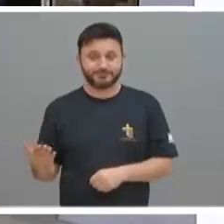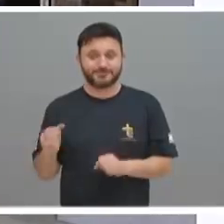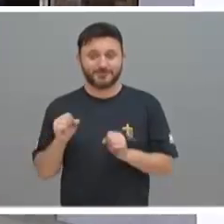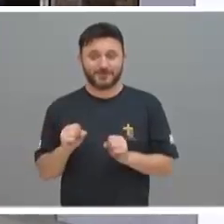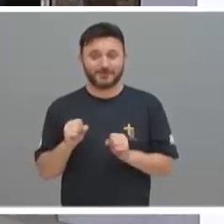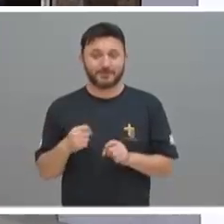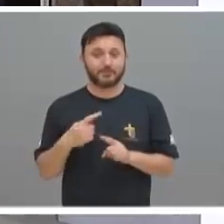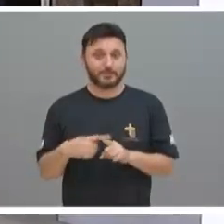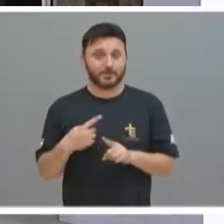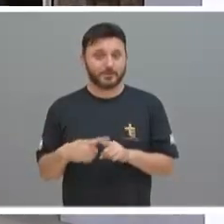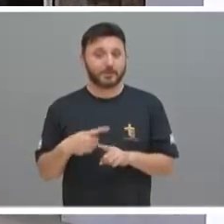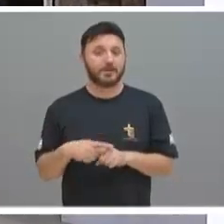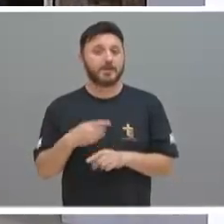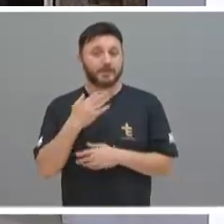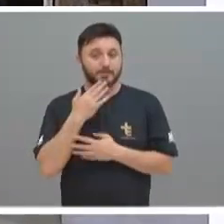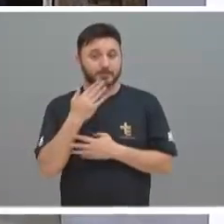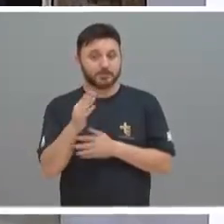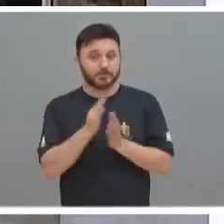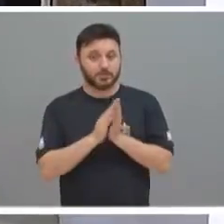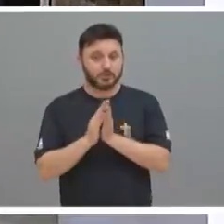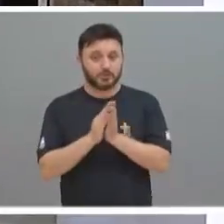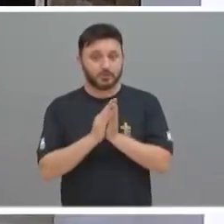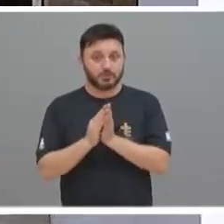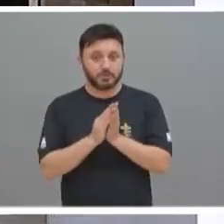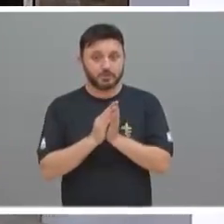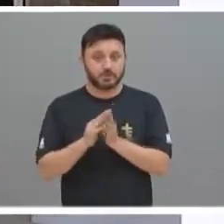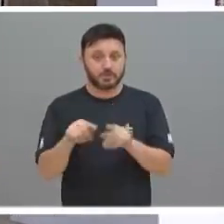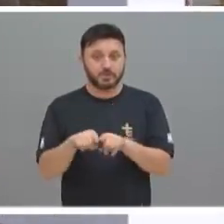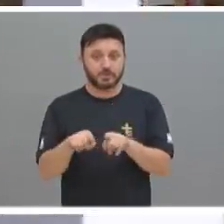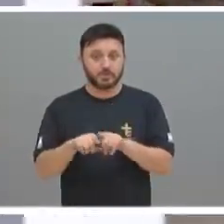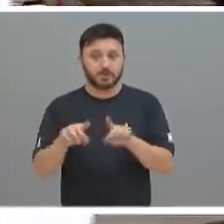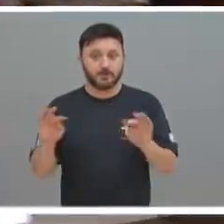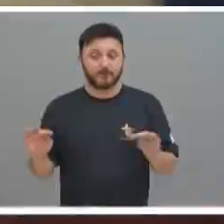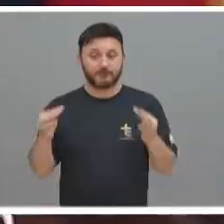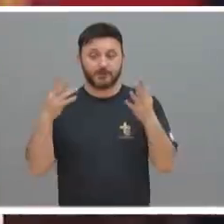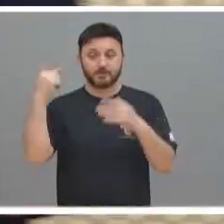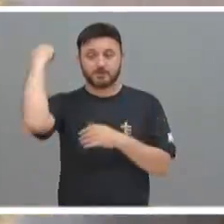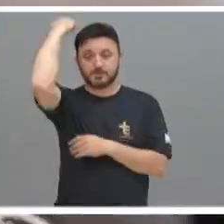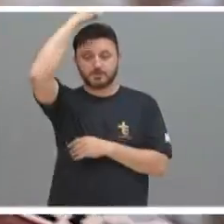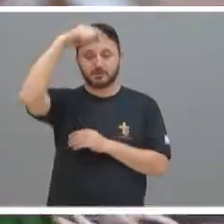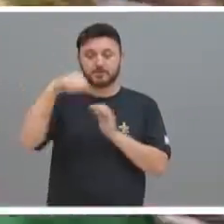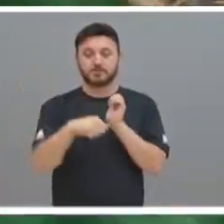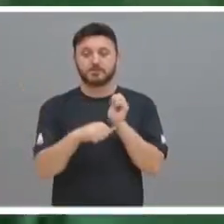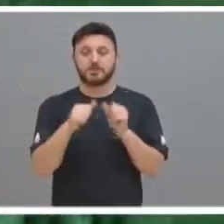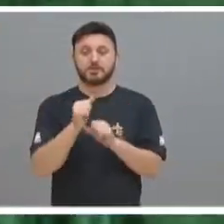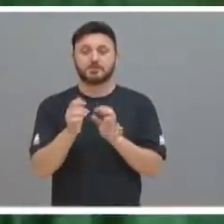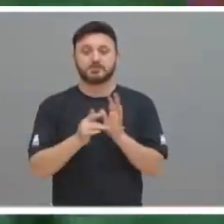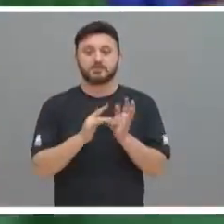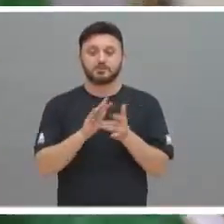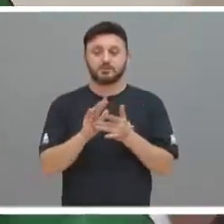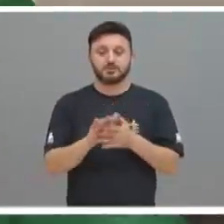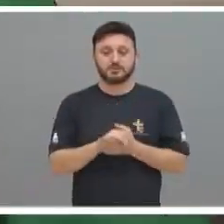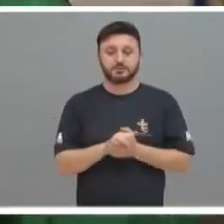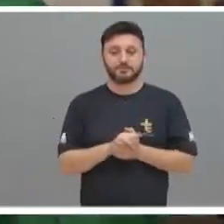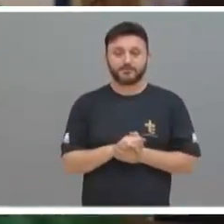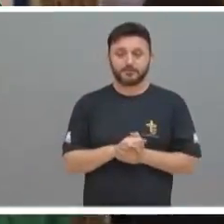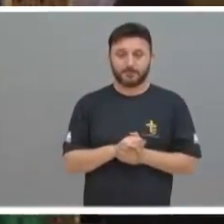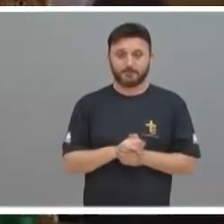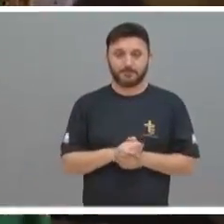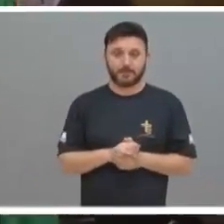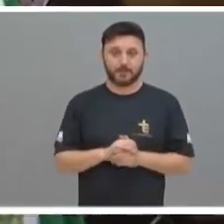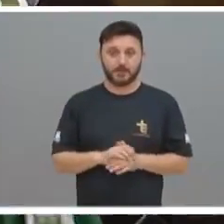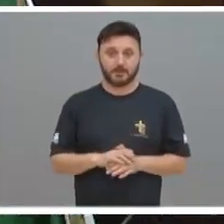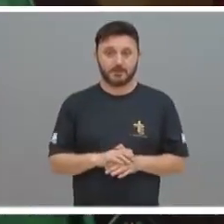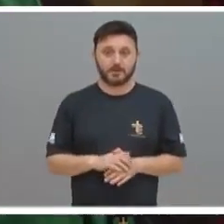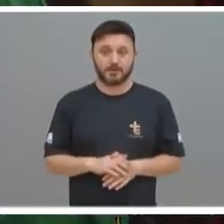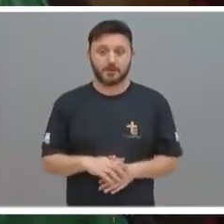3221-6060 e mandar seus pedidos para a festa das Santas Chagas de Nosso Senhor Jesus Cristo. Já mandou